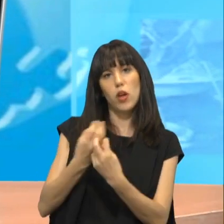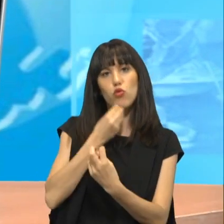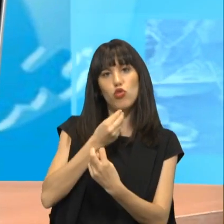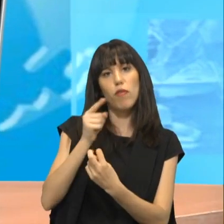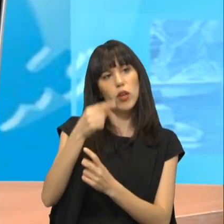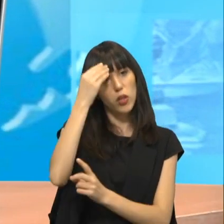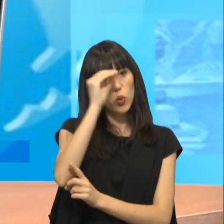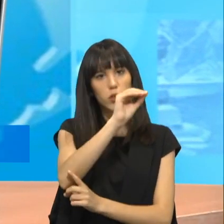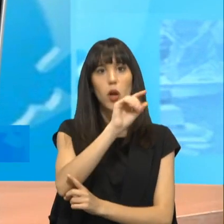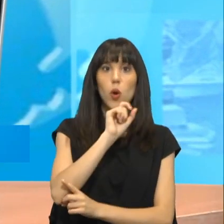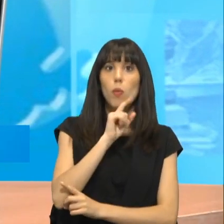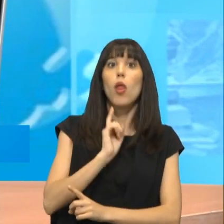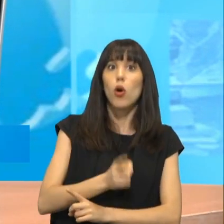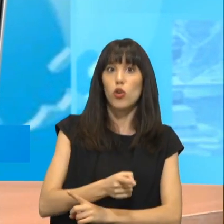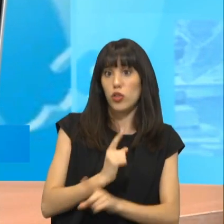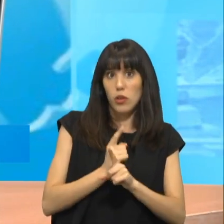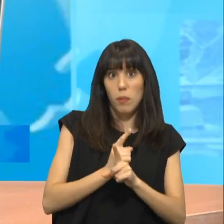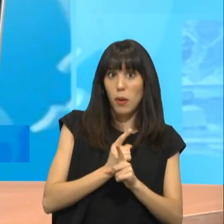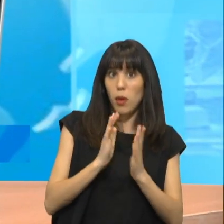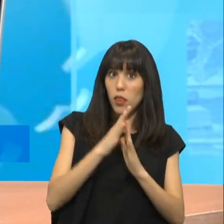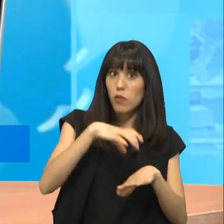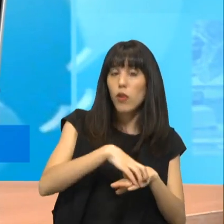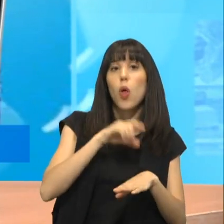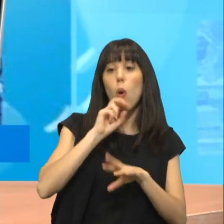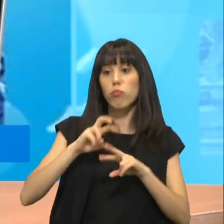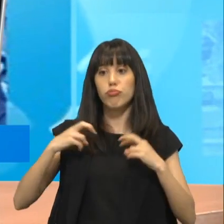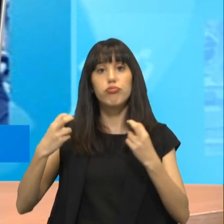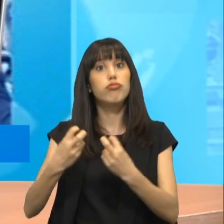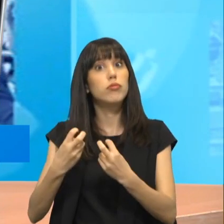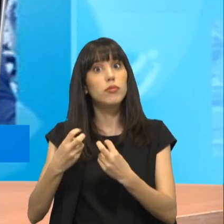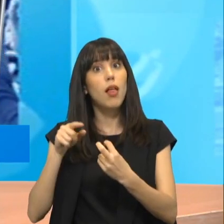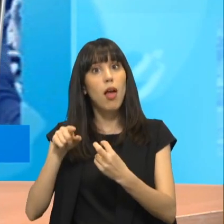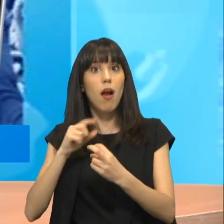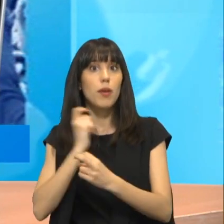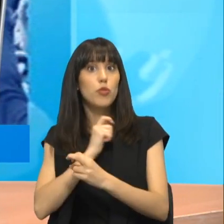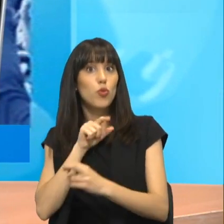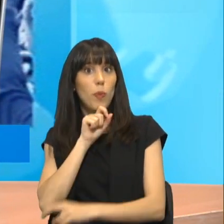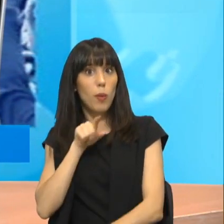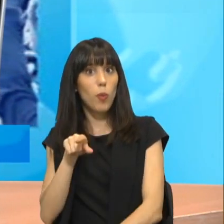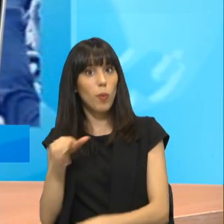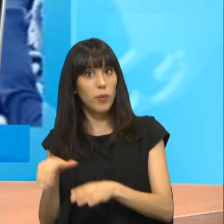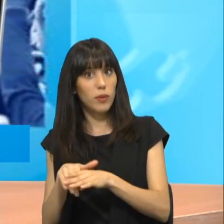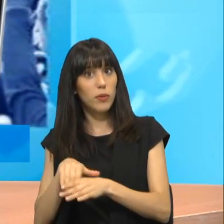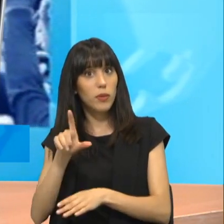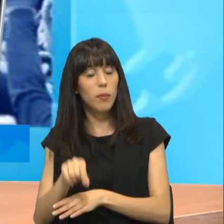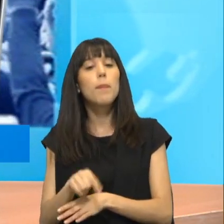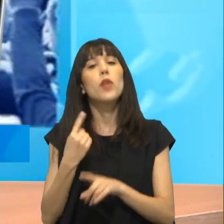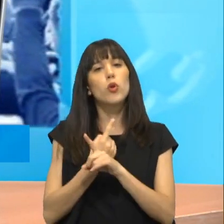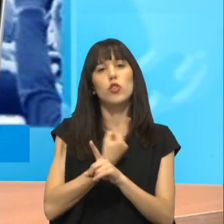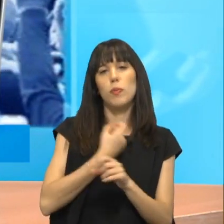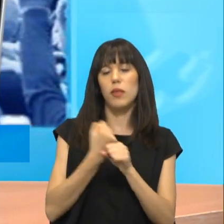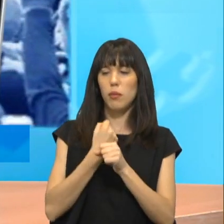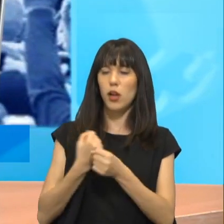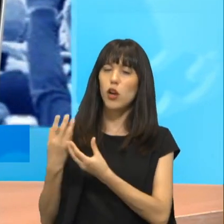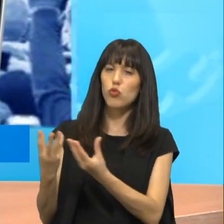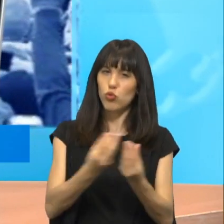que as dioceses não poderão fazer isso também? Ou a Conferência Episcopal. Portanto, há aqui uma série de coisas que precisam de ser trabalhadas em conjunto e